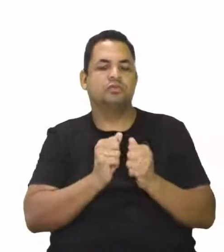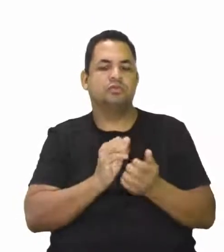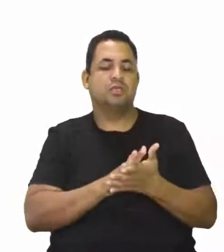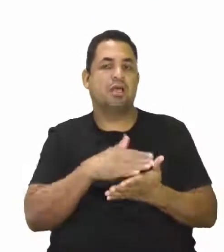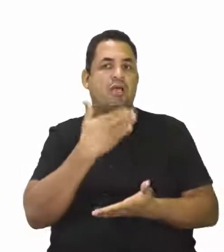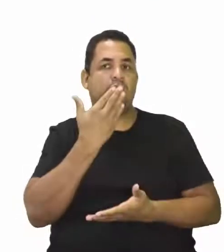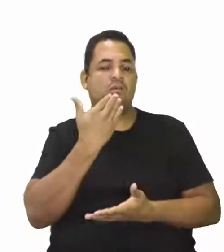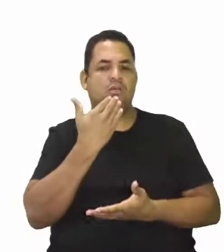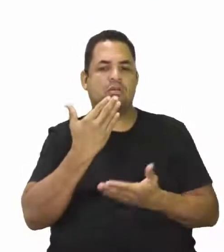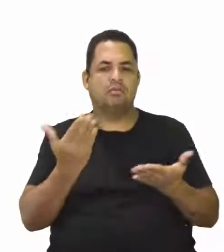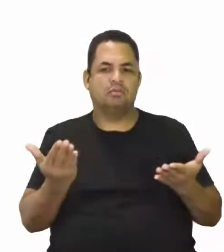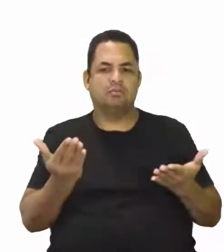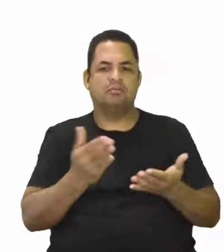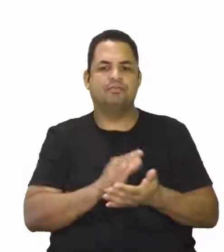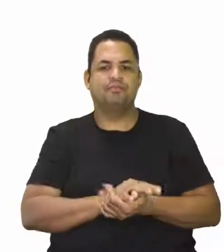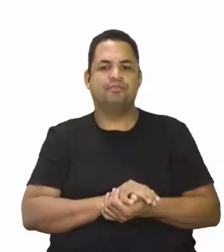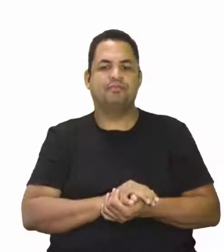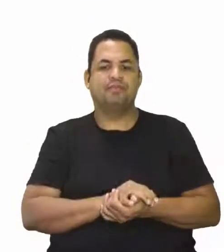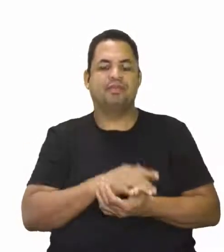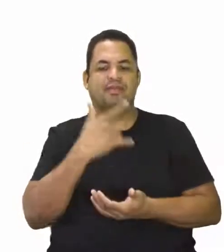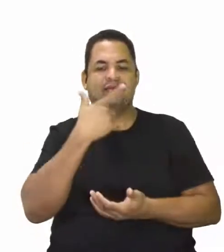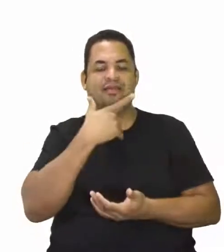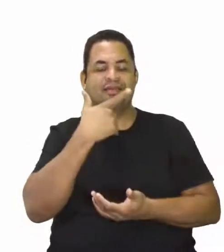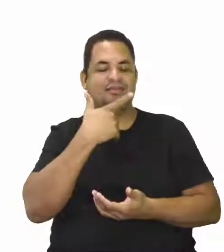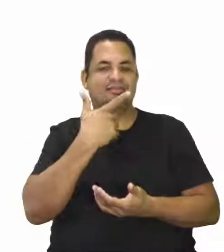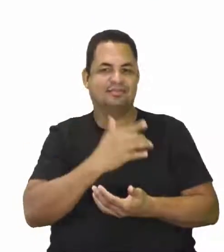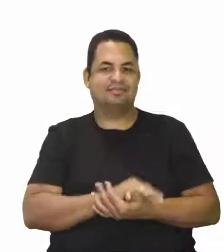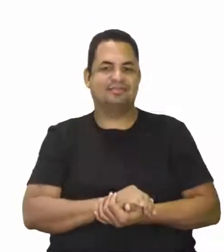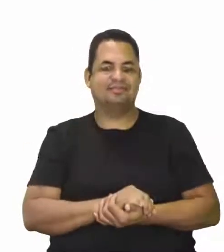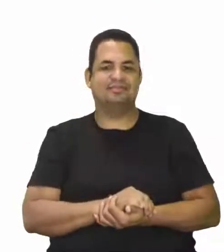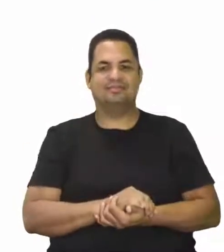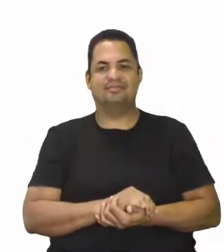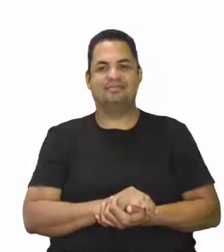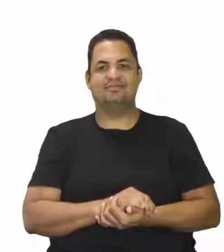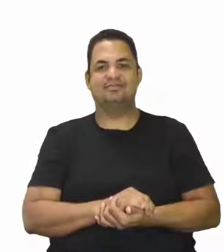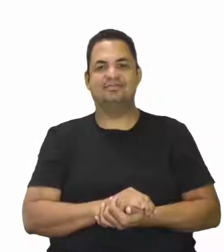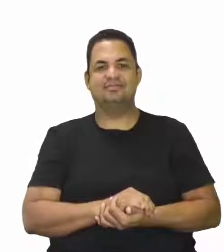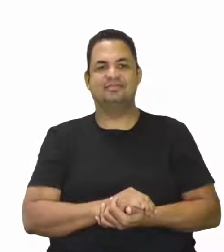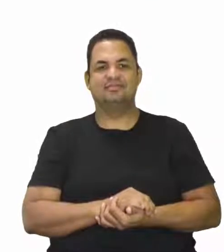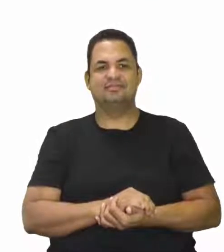e ao mesmo tempo com Foi engraçadinho. humor. Foi engraçadinho.